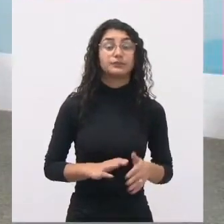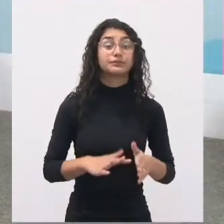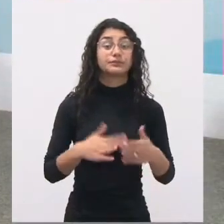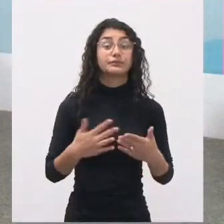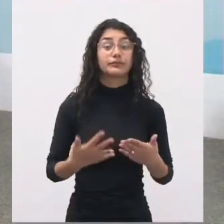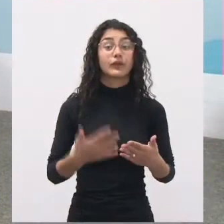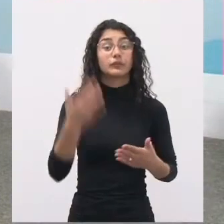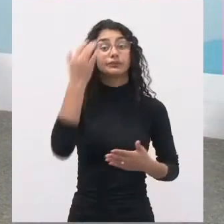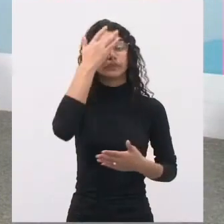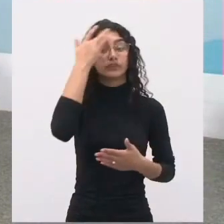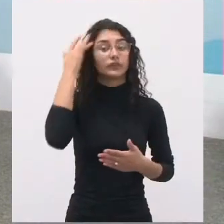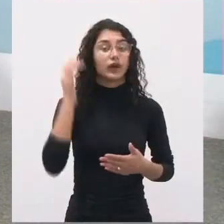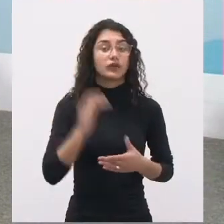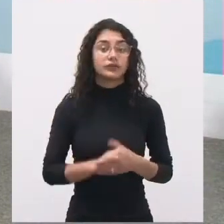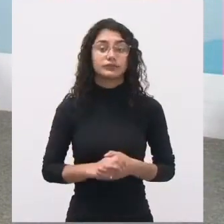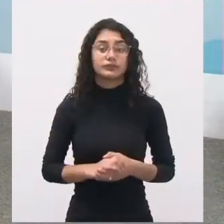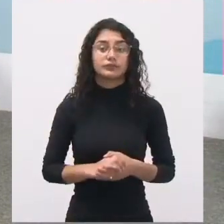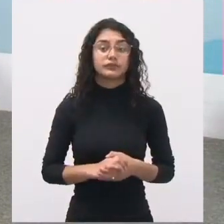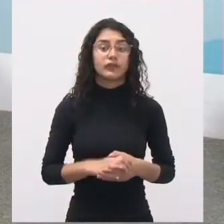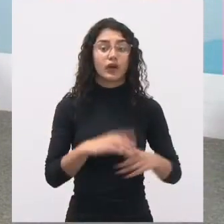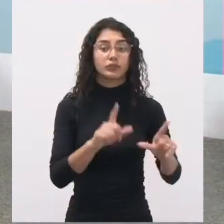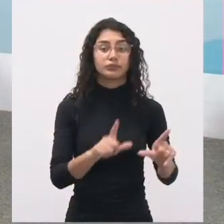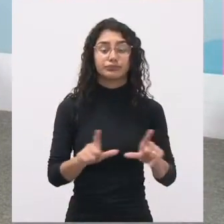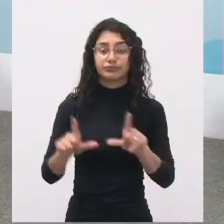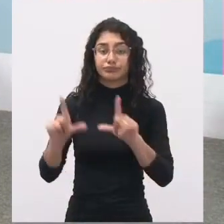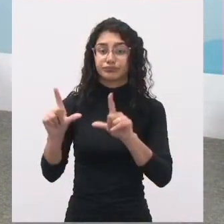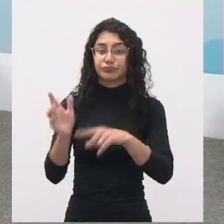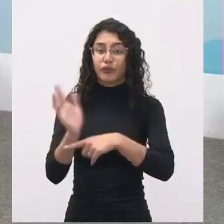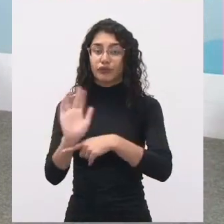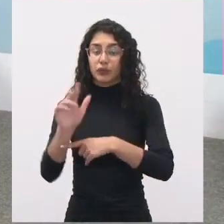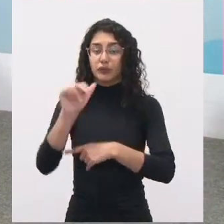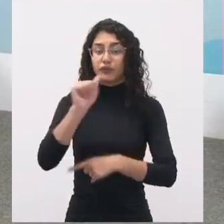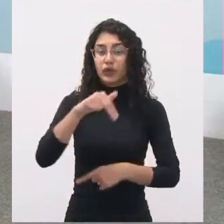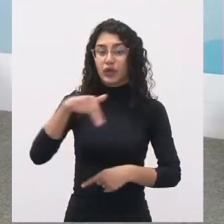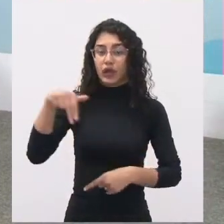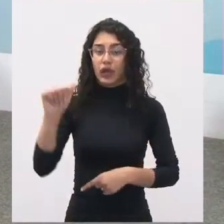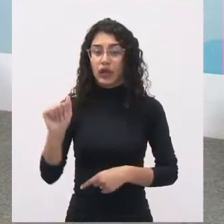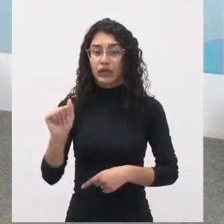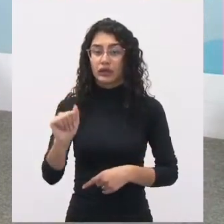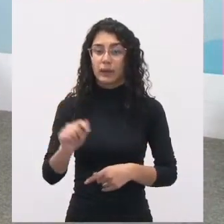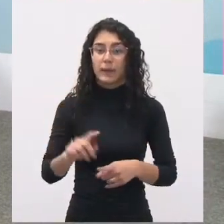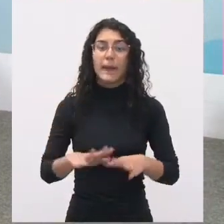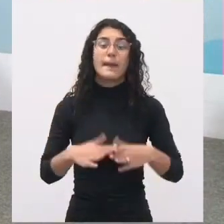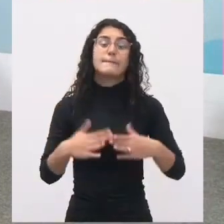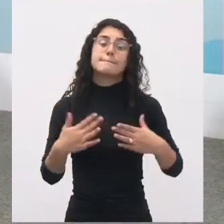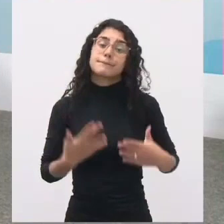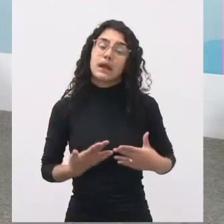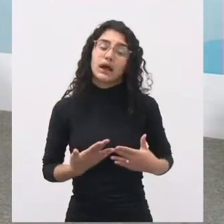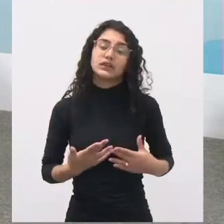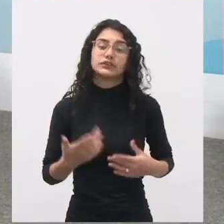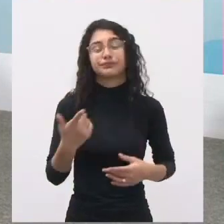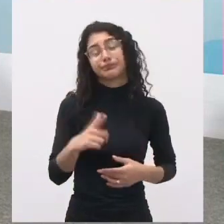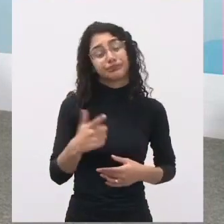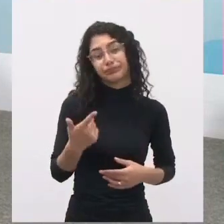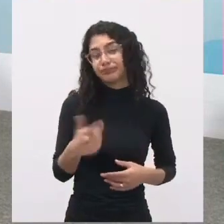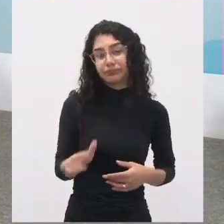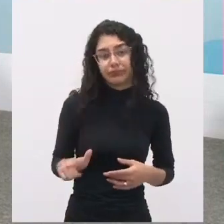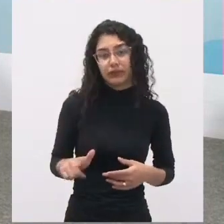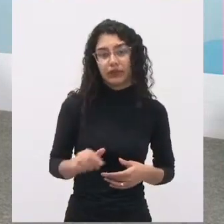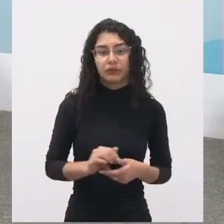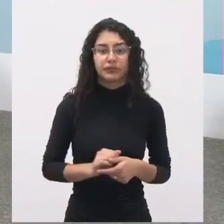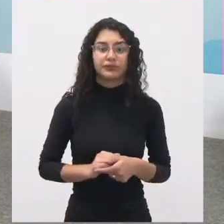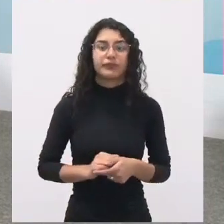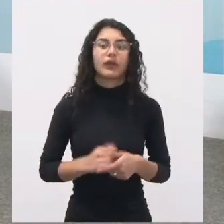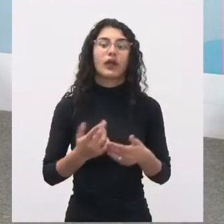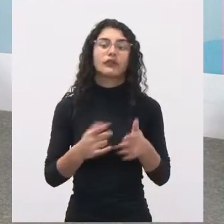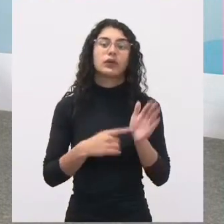Pessoal, a gente acabou passando, né, o vídeo da professora Ana Lígia, mas não tem problema, né? Ela vai